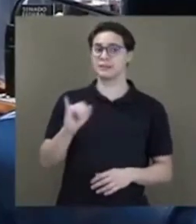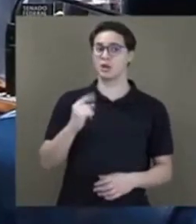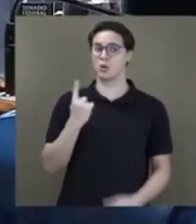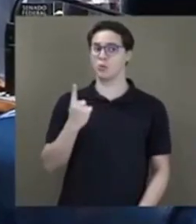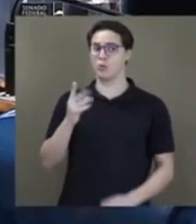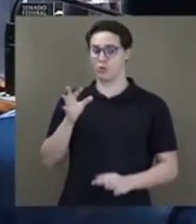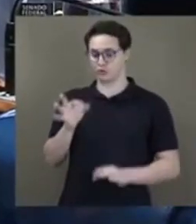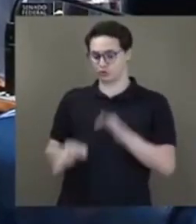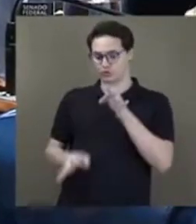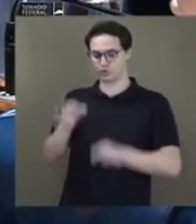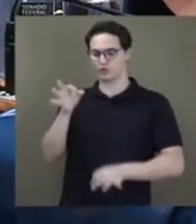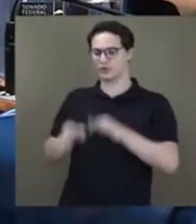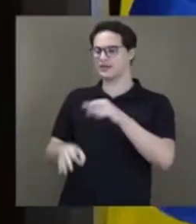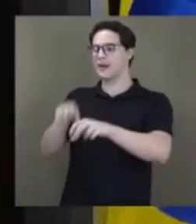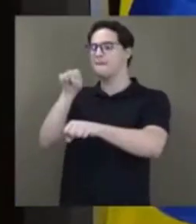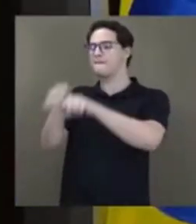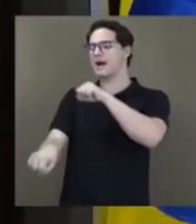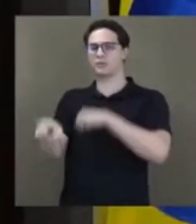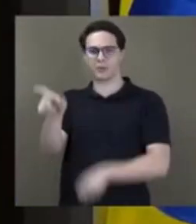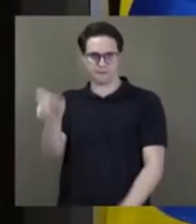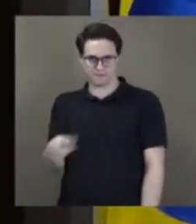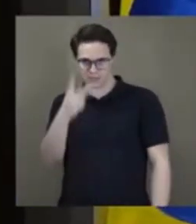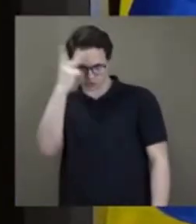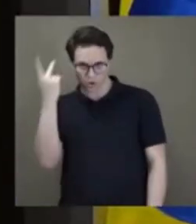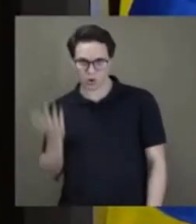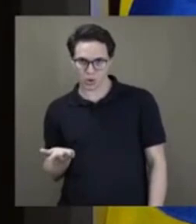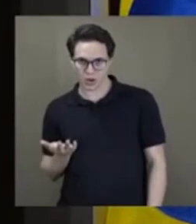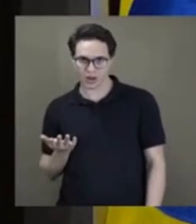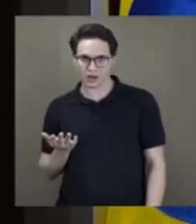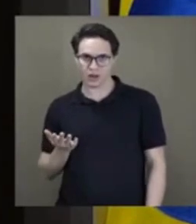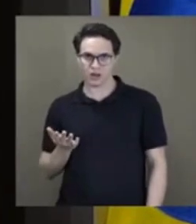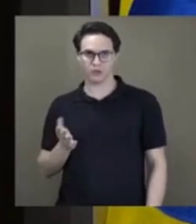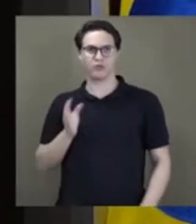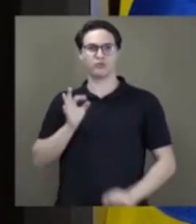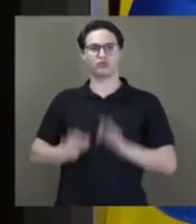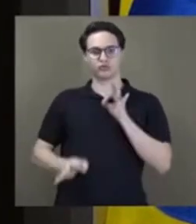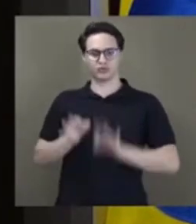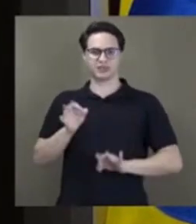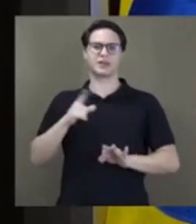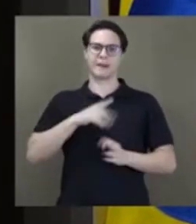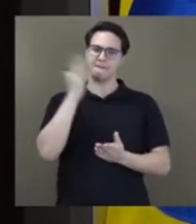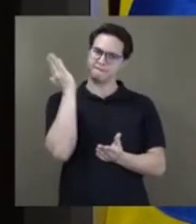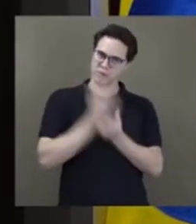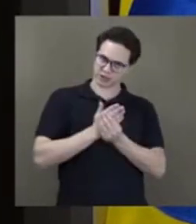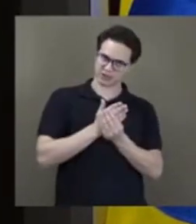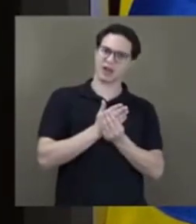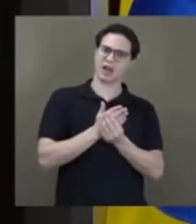ou mata uma pessoa, ele